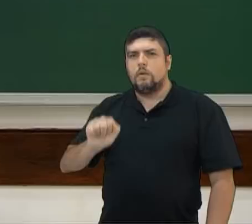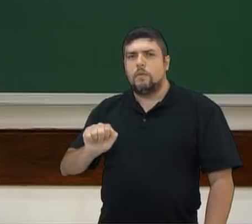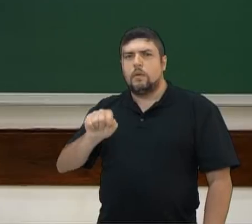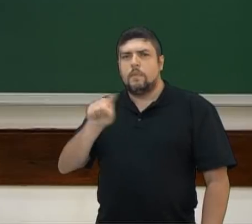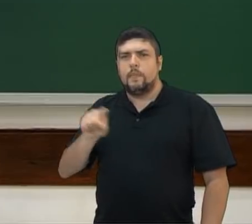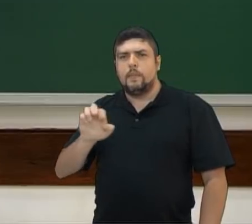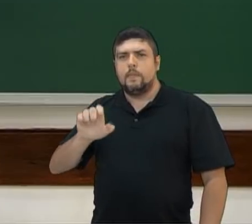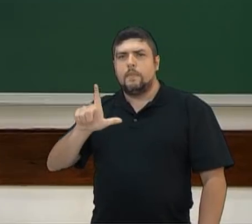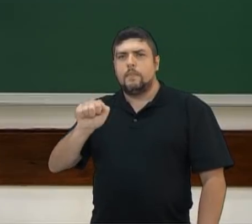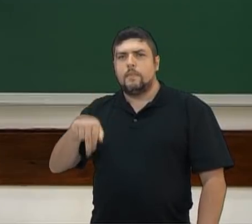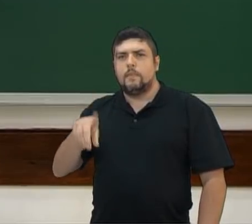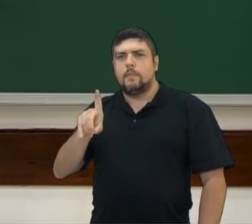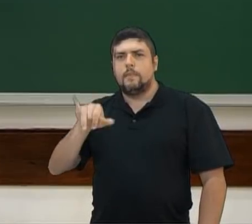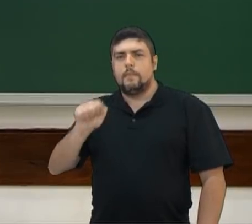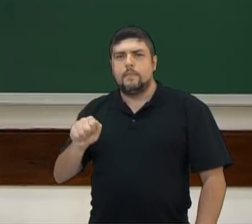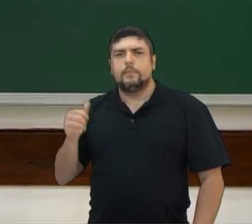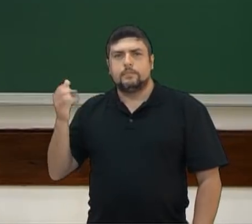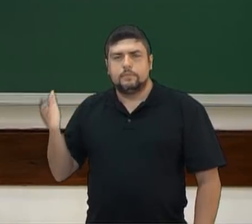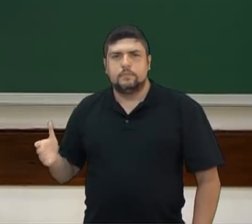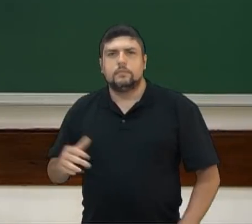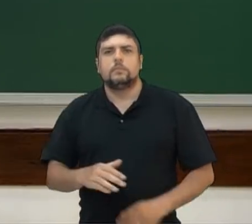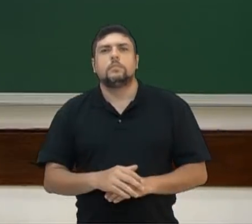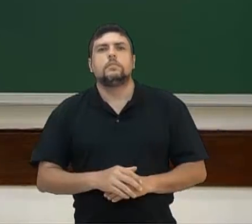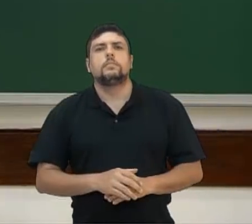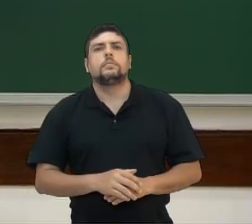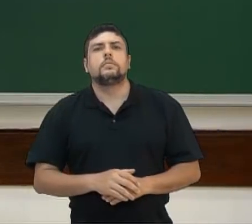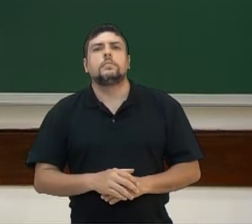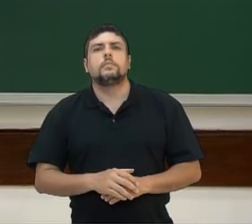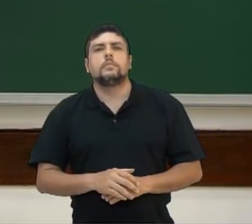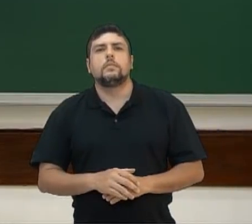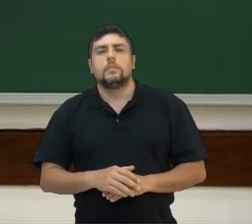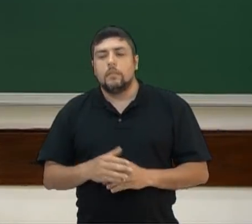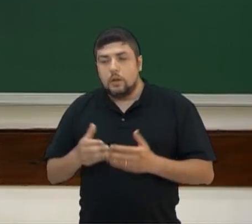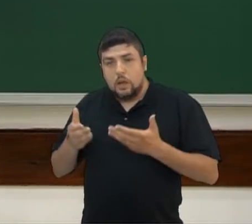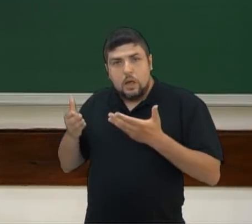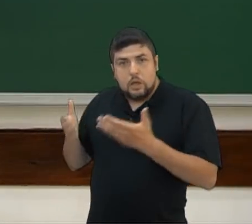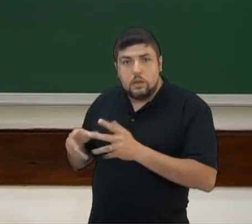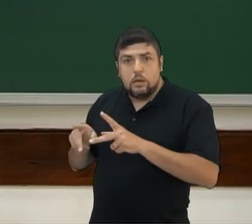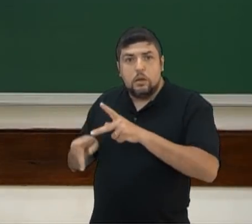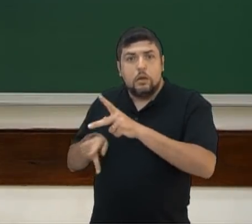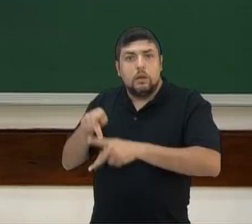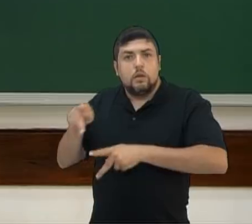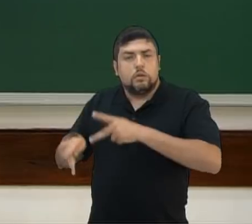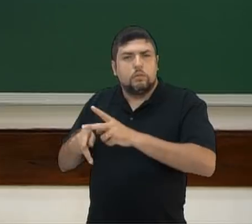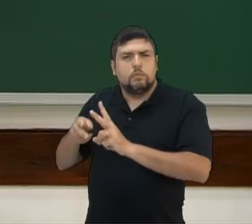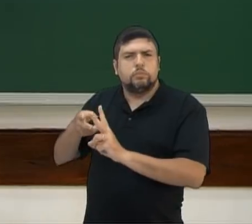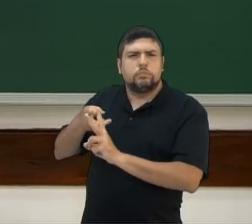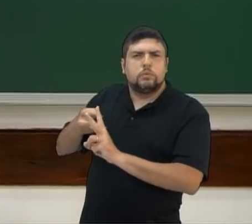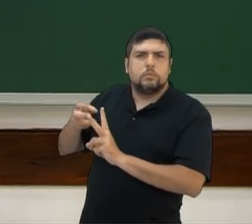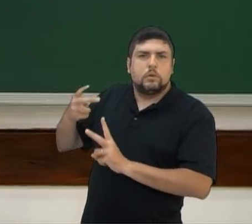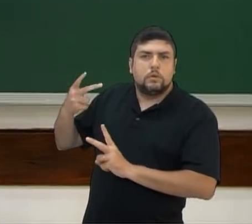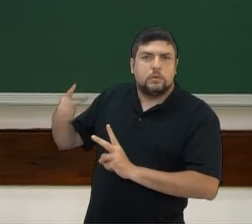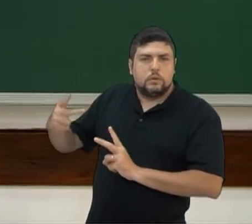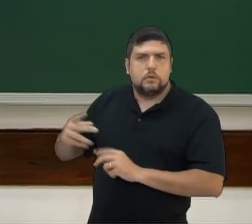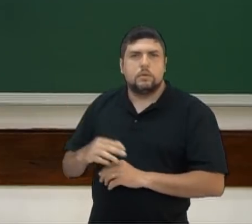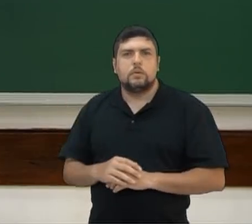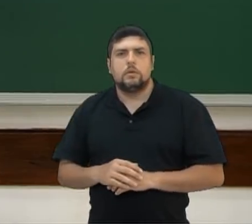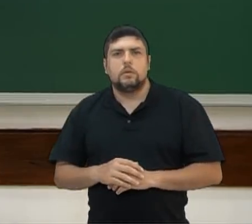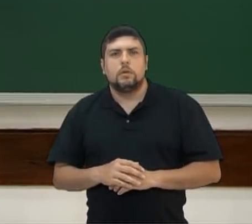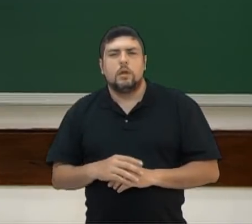se fossem os indígenas, mas esse nome não é bem correto. Então são os nativos da Nova Zelândia. E eles têm uma